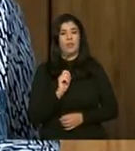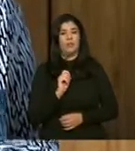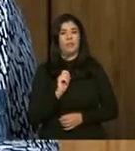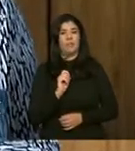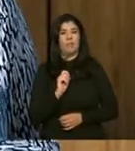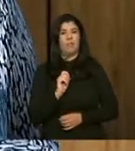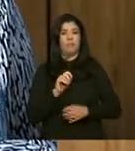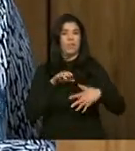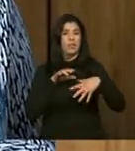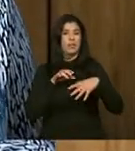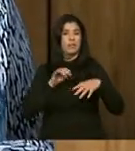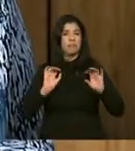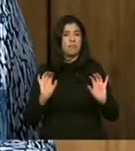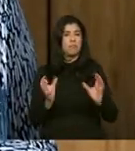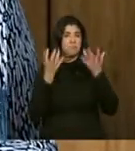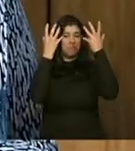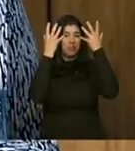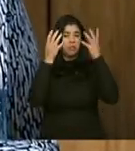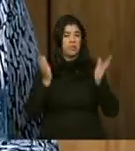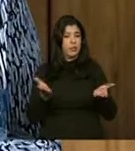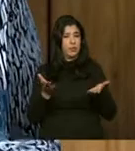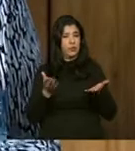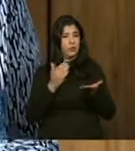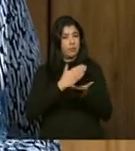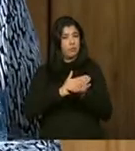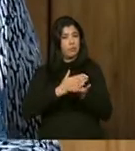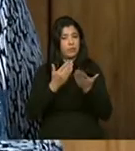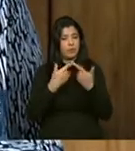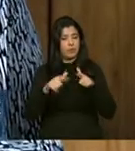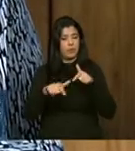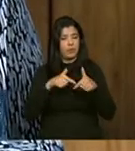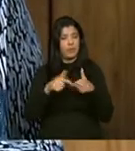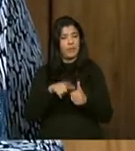digamos, cerimônia de hoje, acho que tem dois